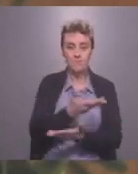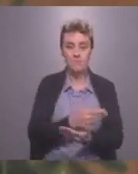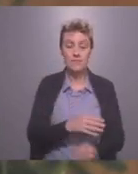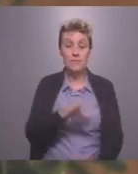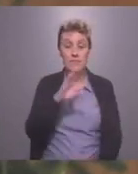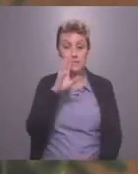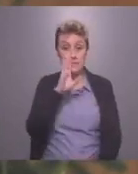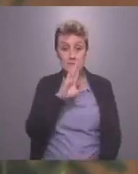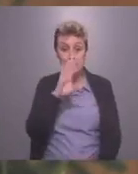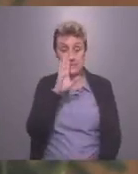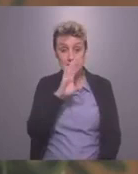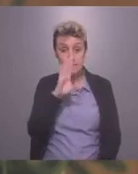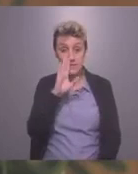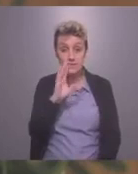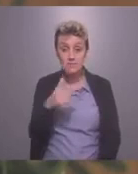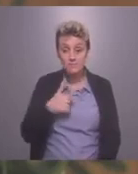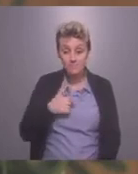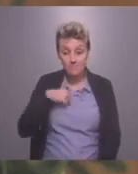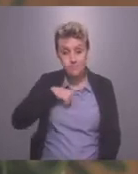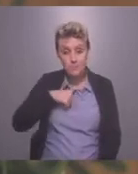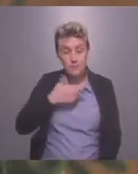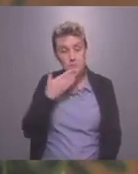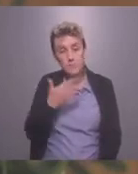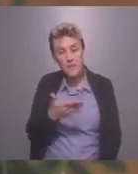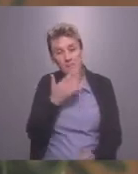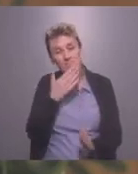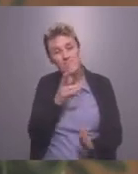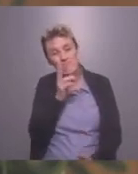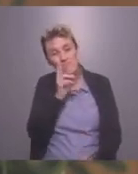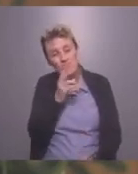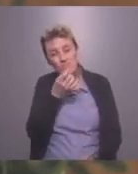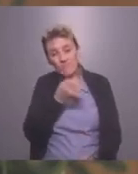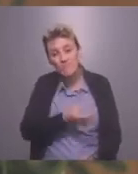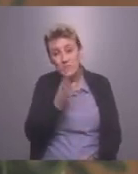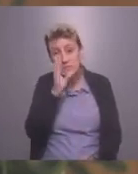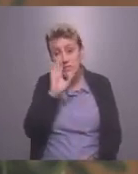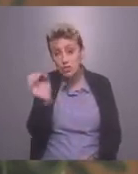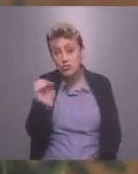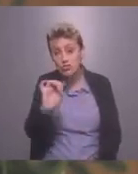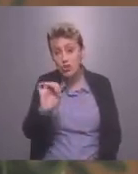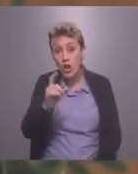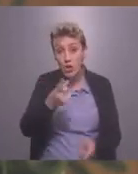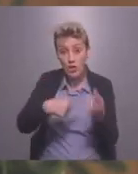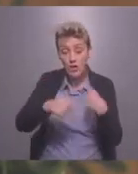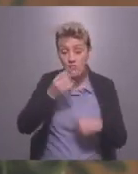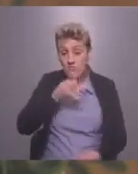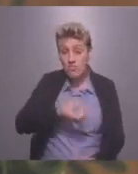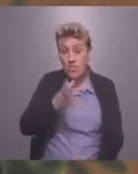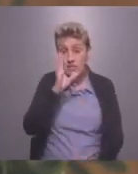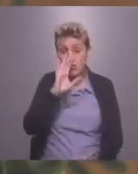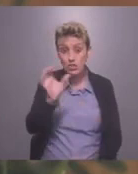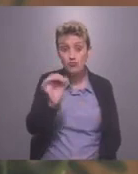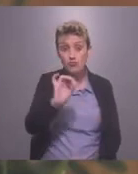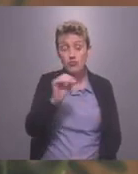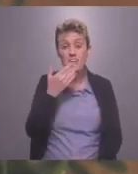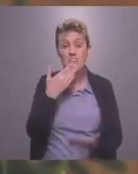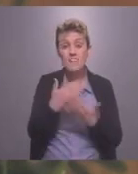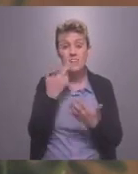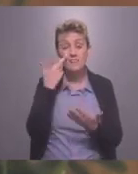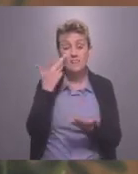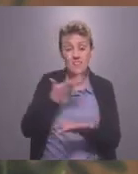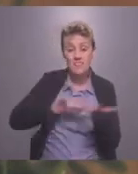a humildade para pedir perdão, sem a humildade para perdoar, a vida com os outros torna-se